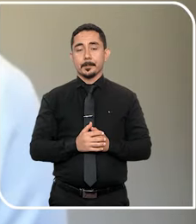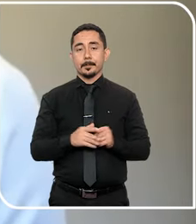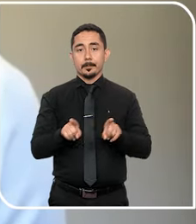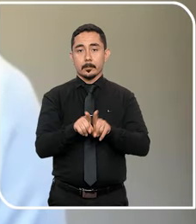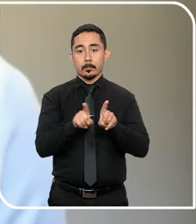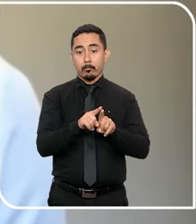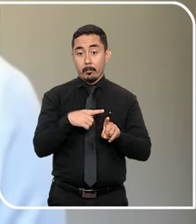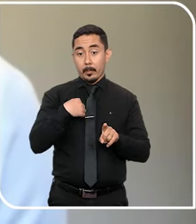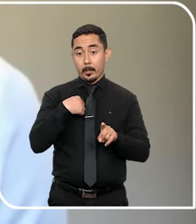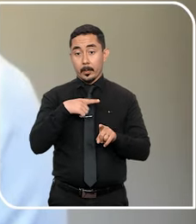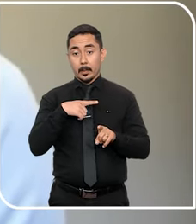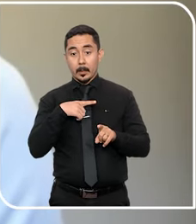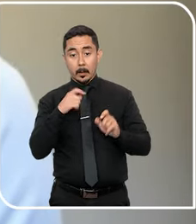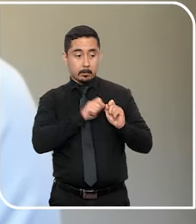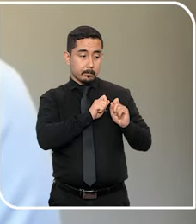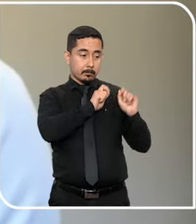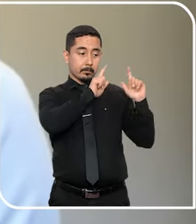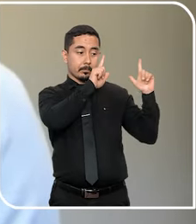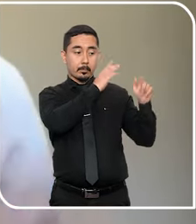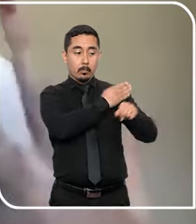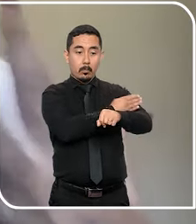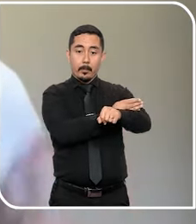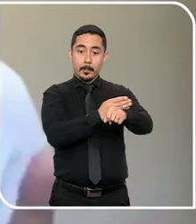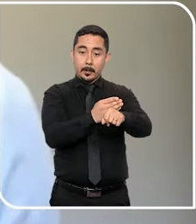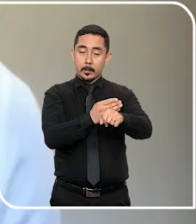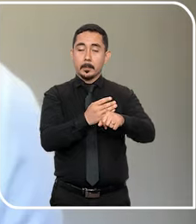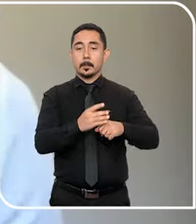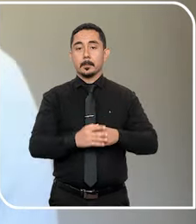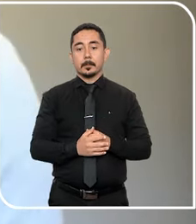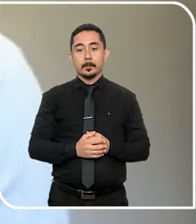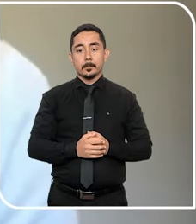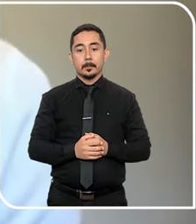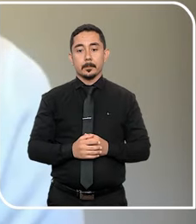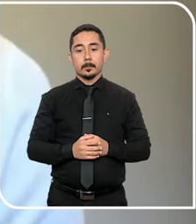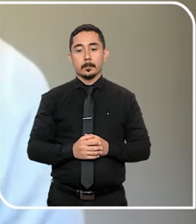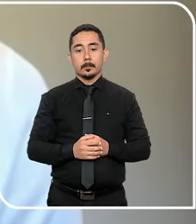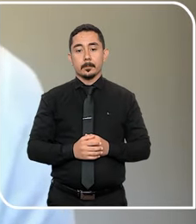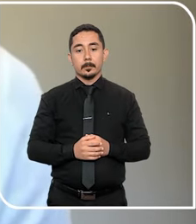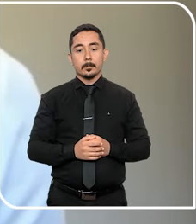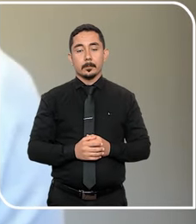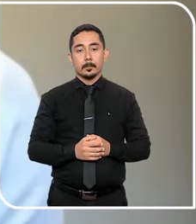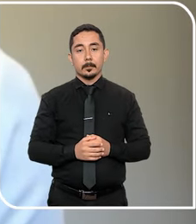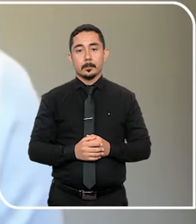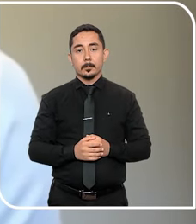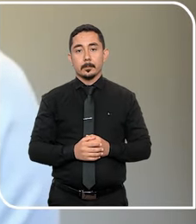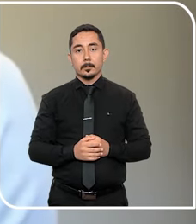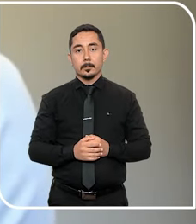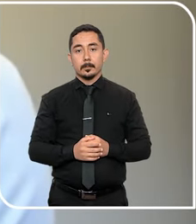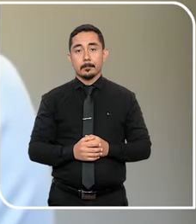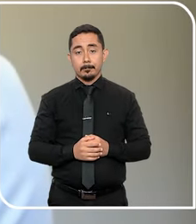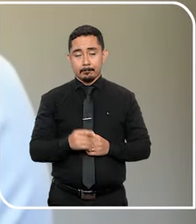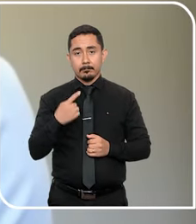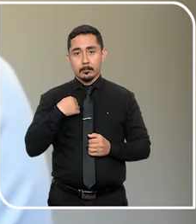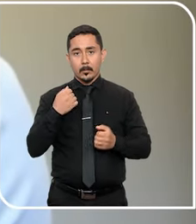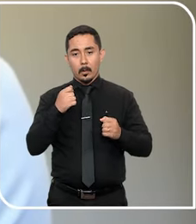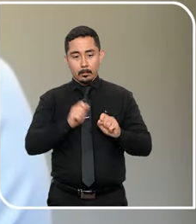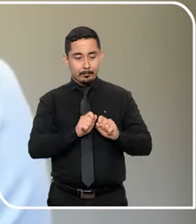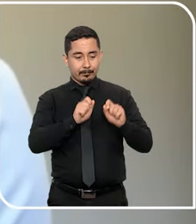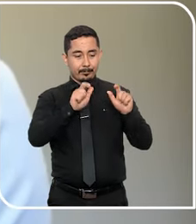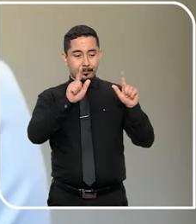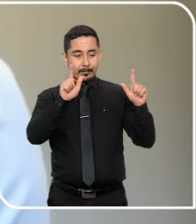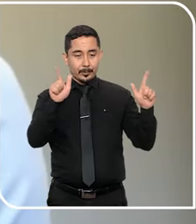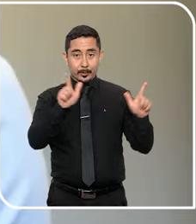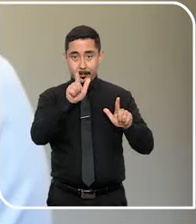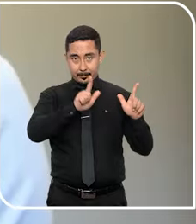e tô com um fundo branco que tá embaçado tá e eu vou compartilhar aqui